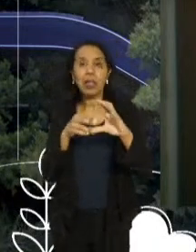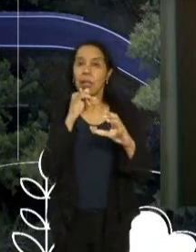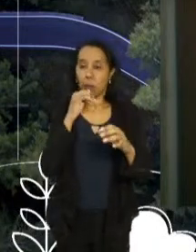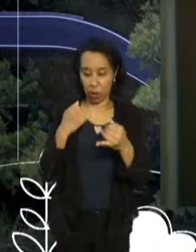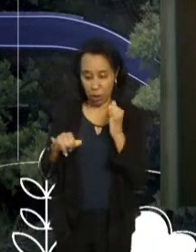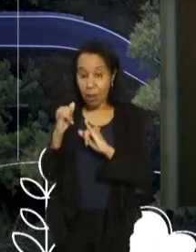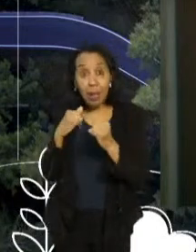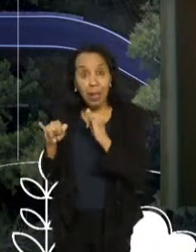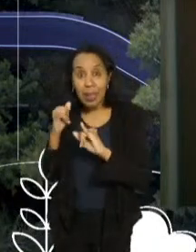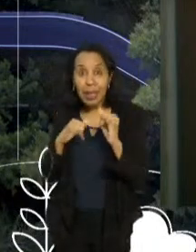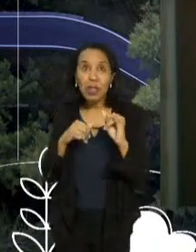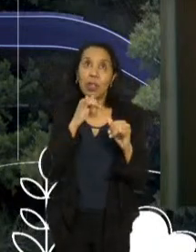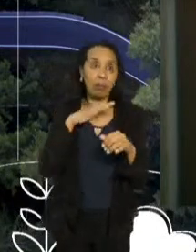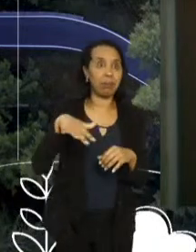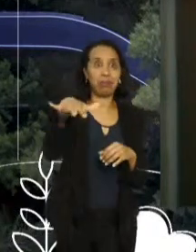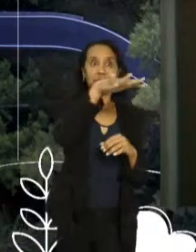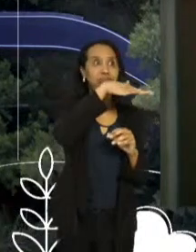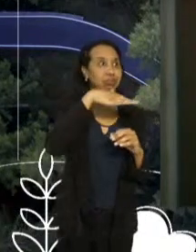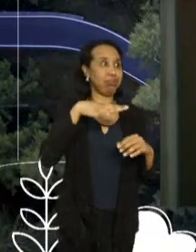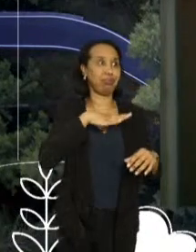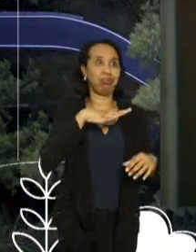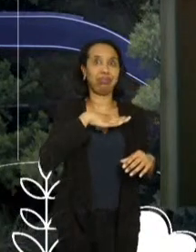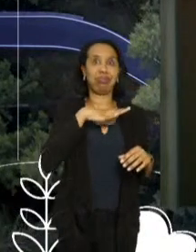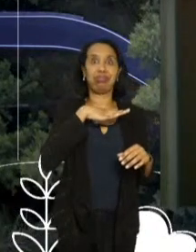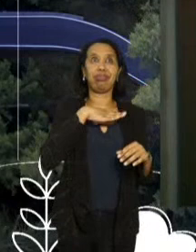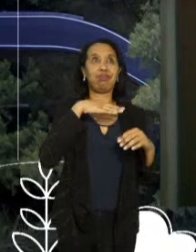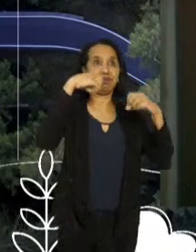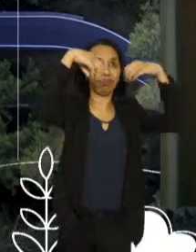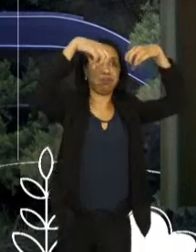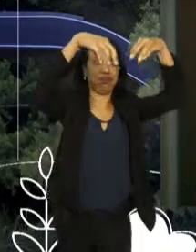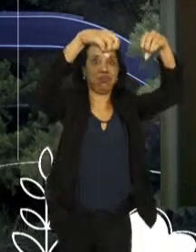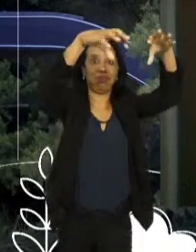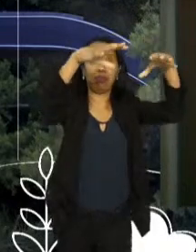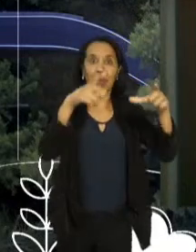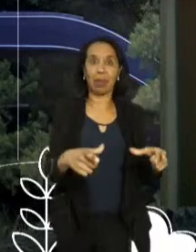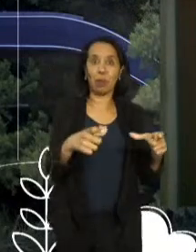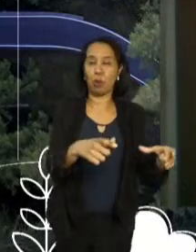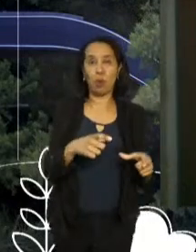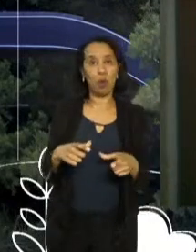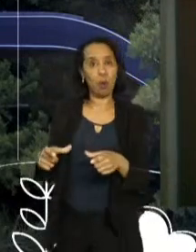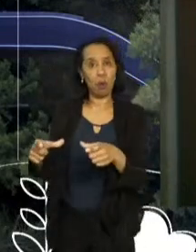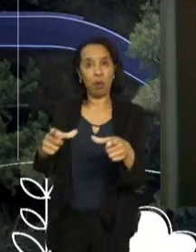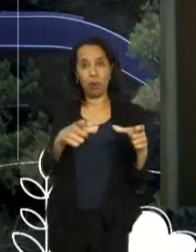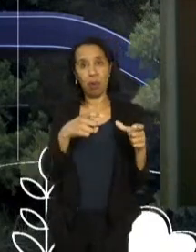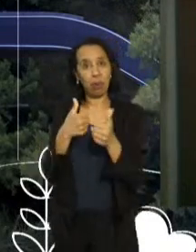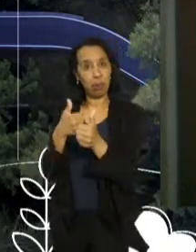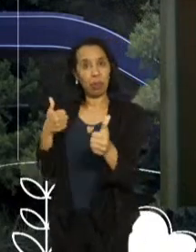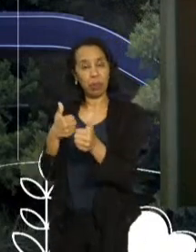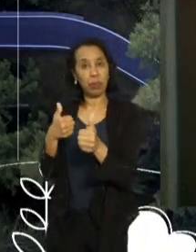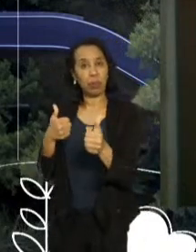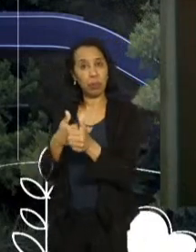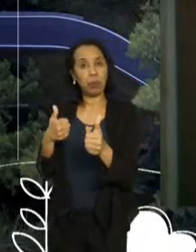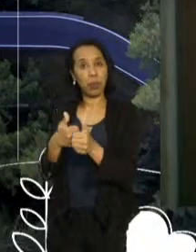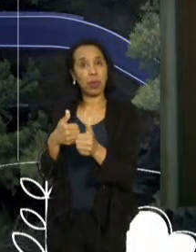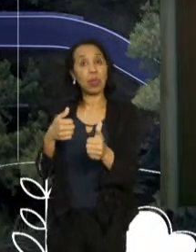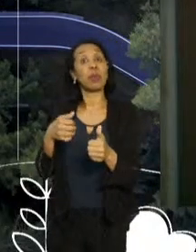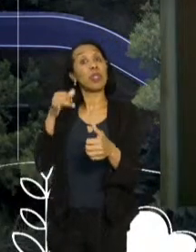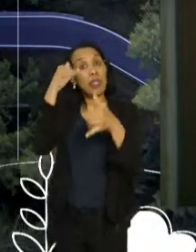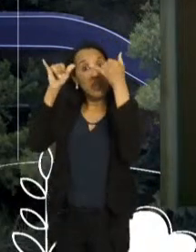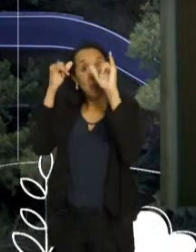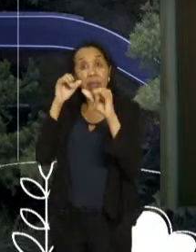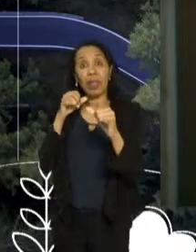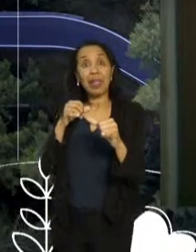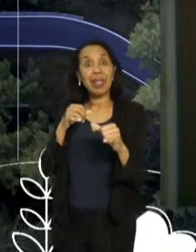que abastece uma cidade próxima, por exemplo, ao local. E com isso, nós deixamos de levar tudo para